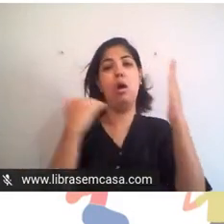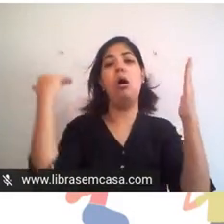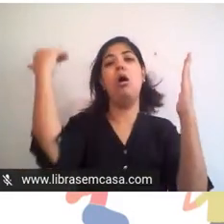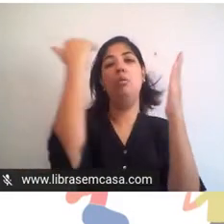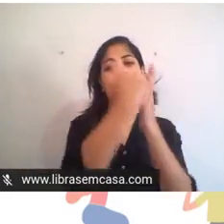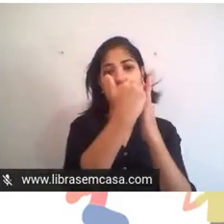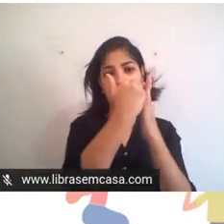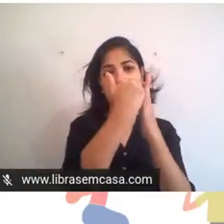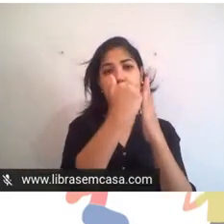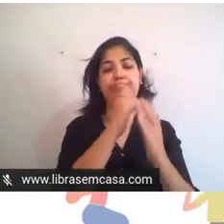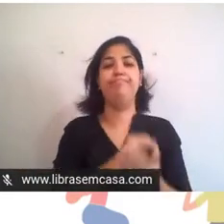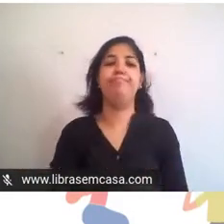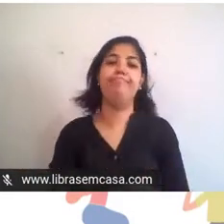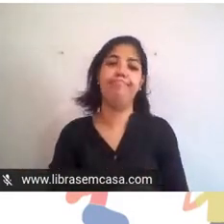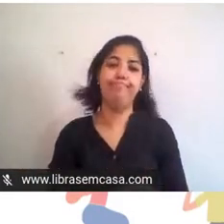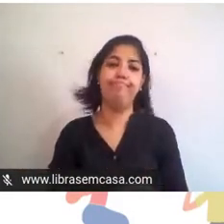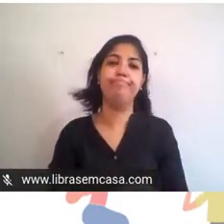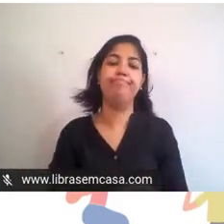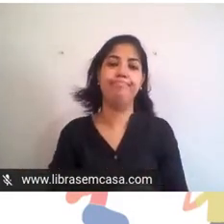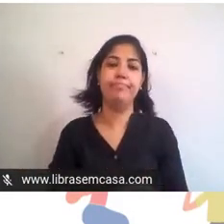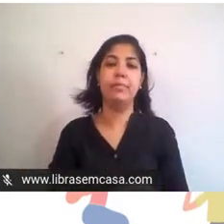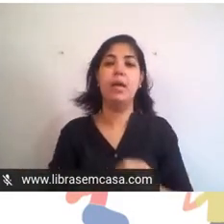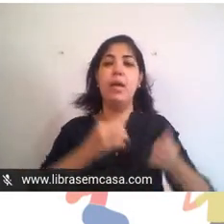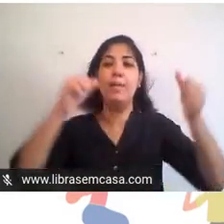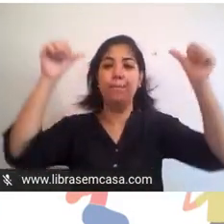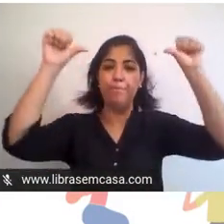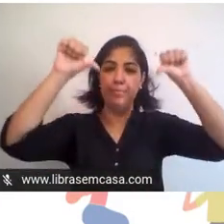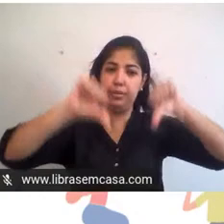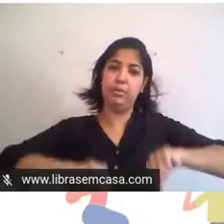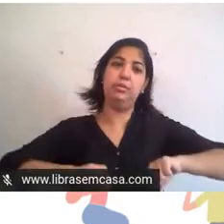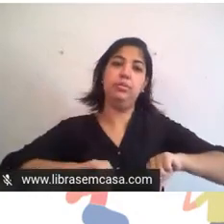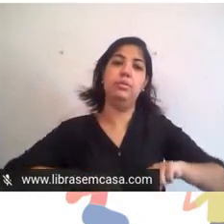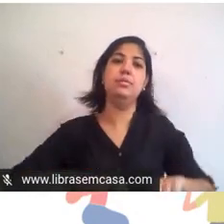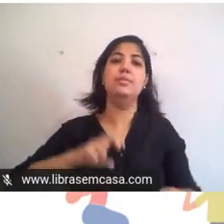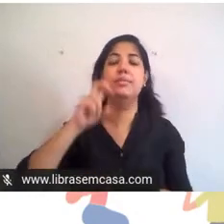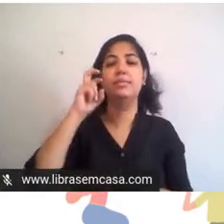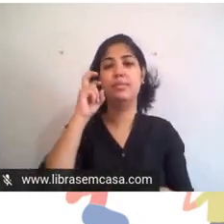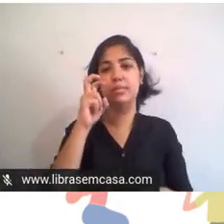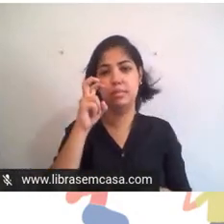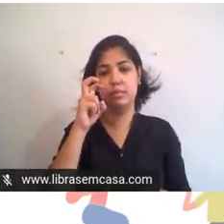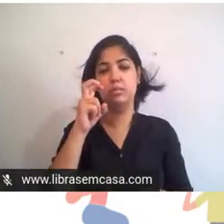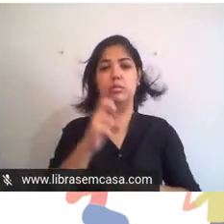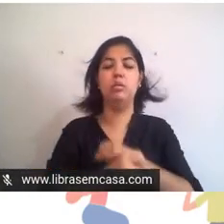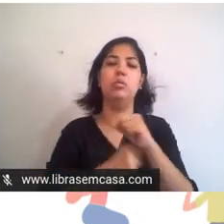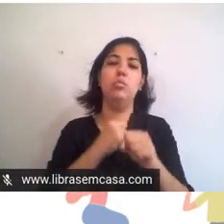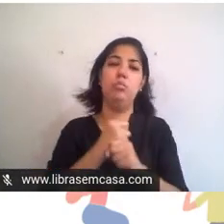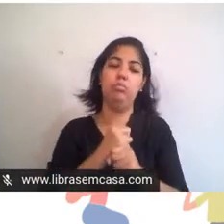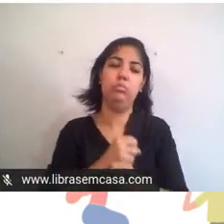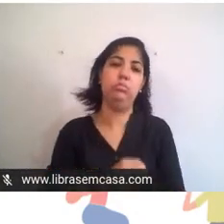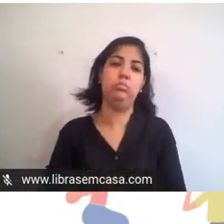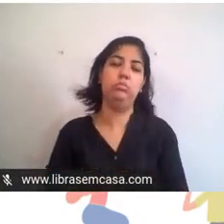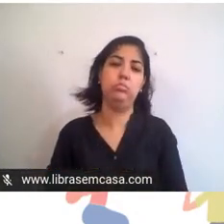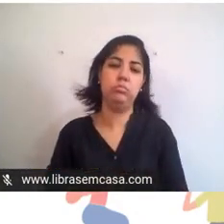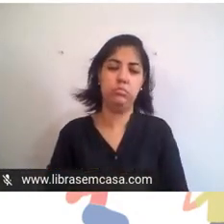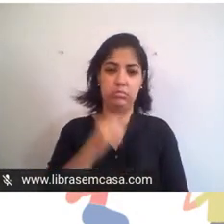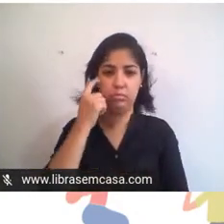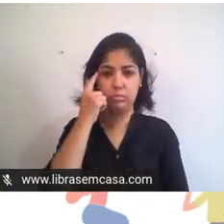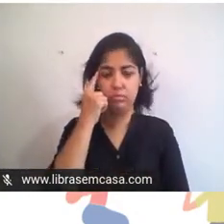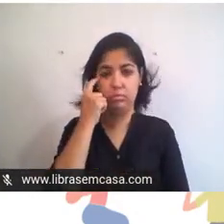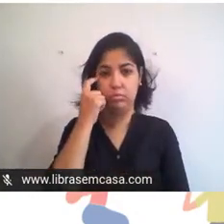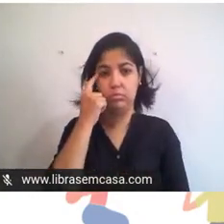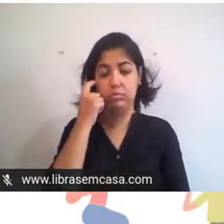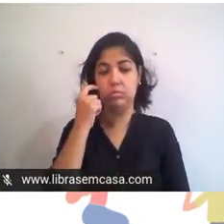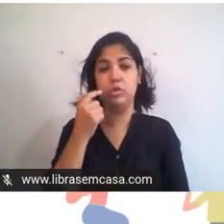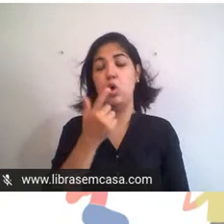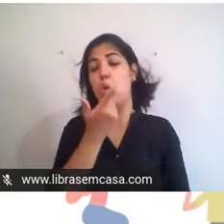em 15, né? Pioramos em 5 anos uma situação de 15 anos atrás. Tem uma outra pesquisa também mais